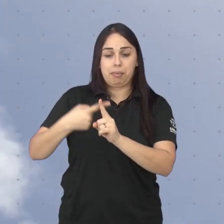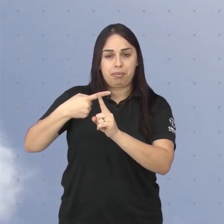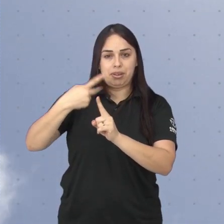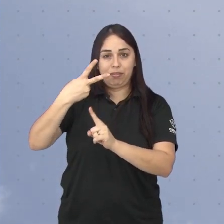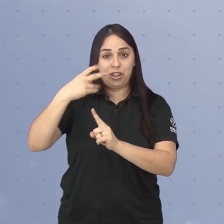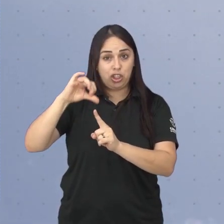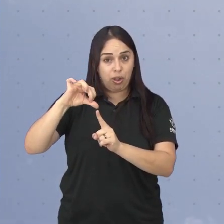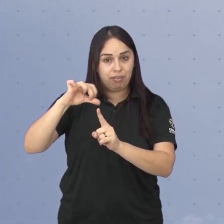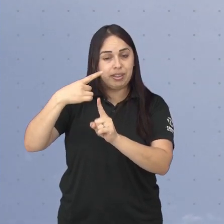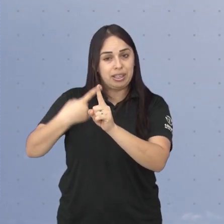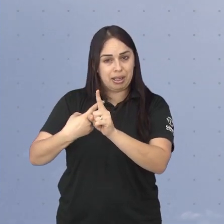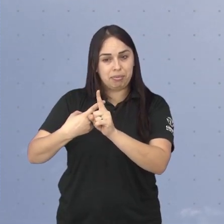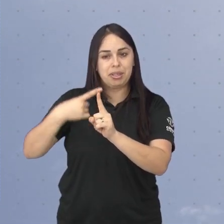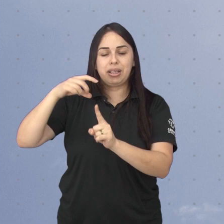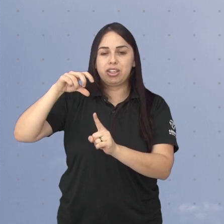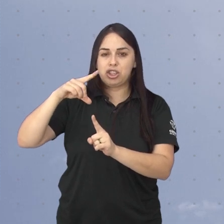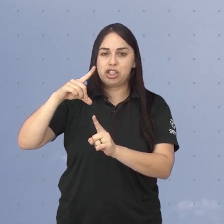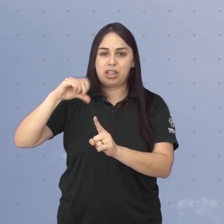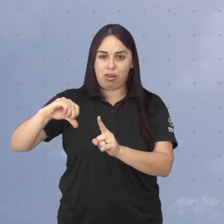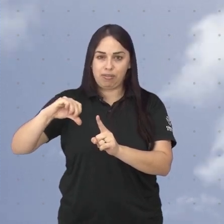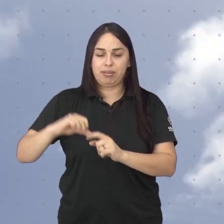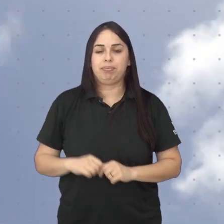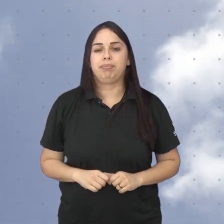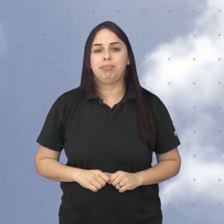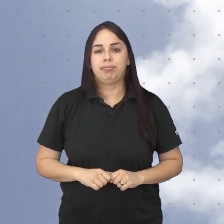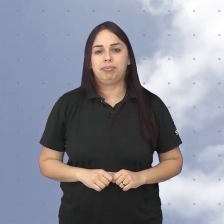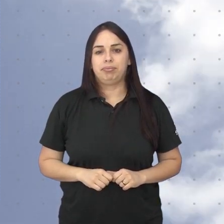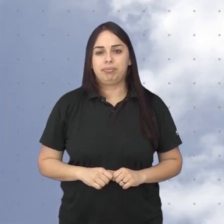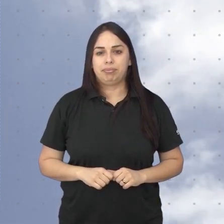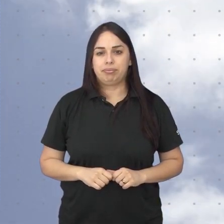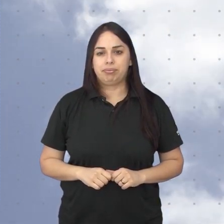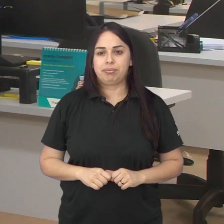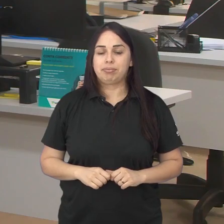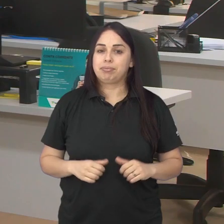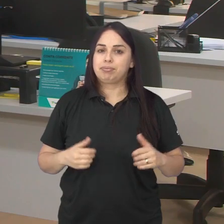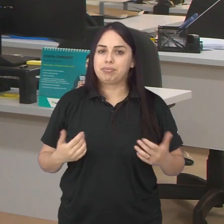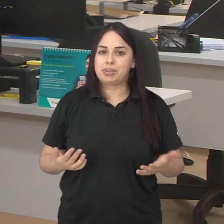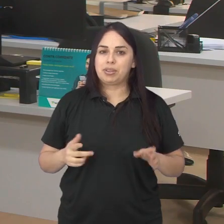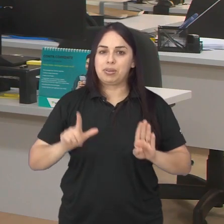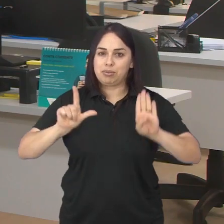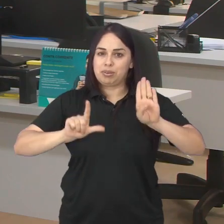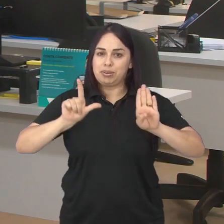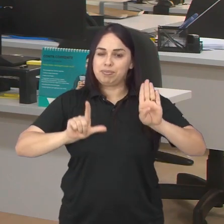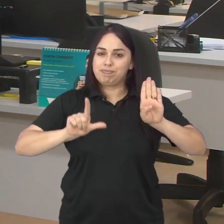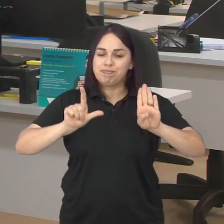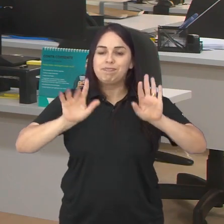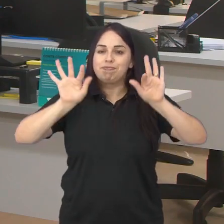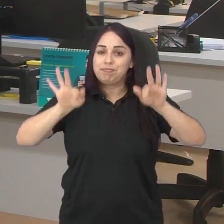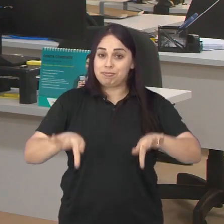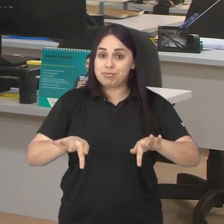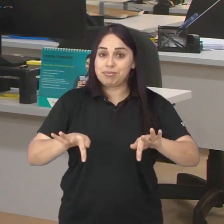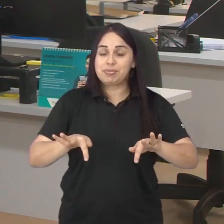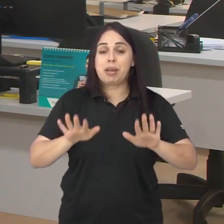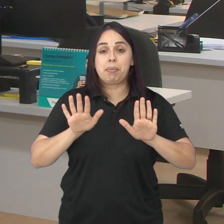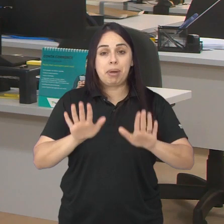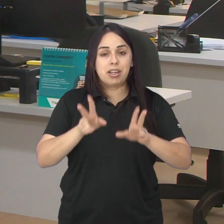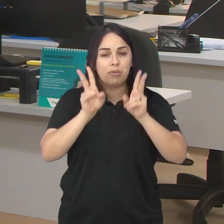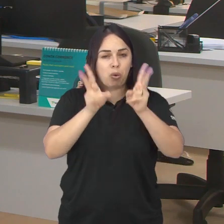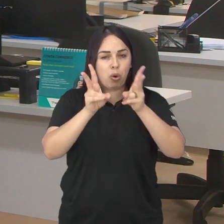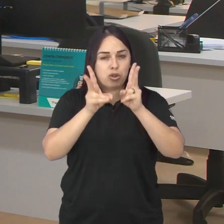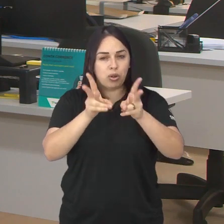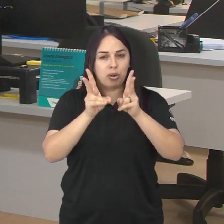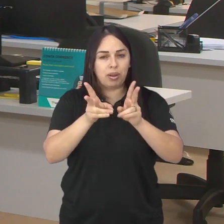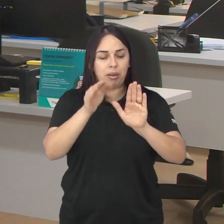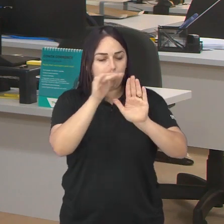A máxima será de 29 com mínima de 19. O Boletim Legislativo de hoje fica por aqui, mas